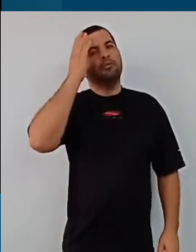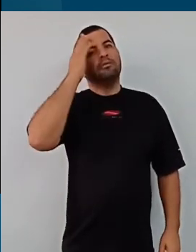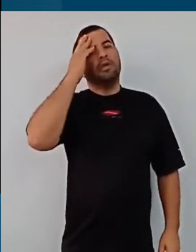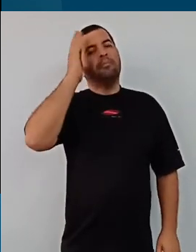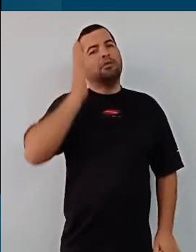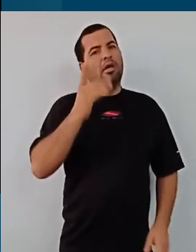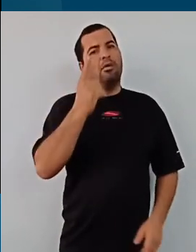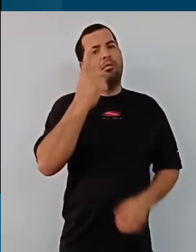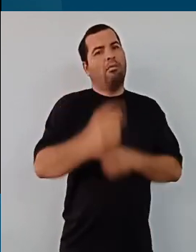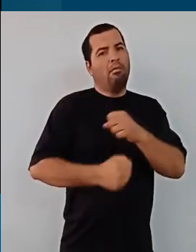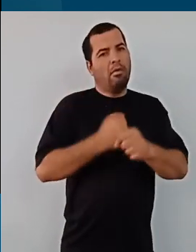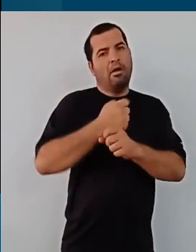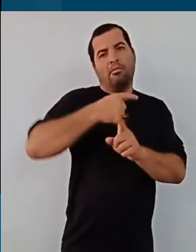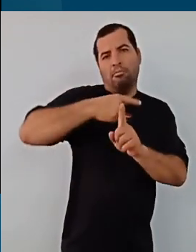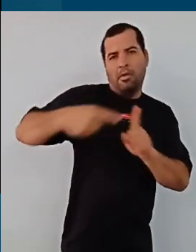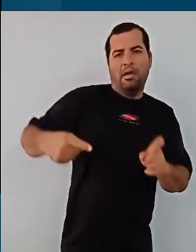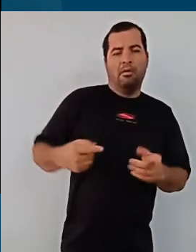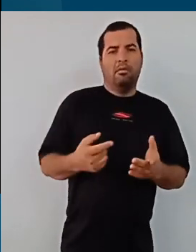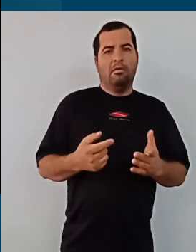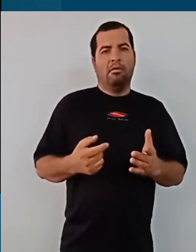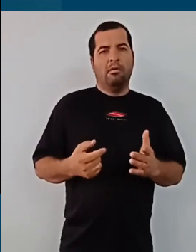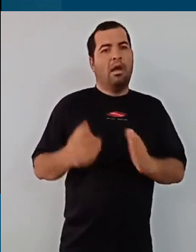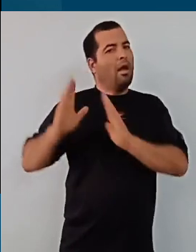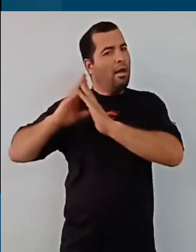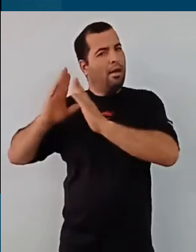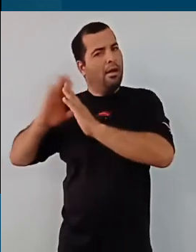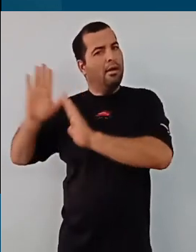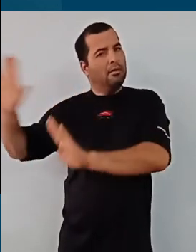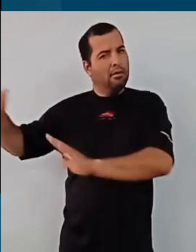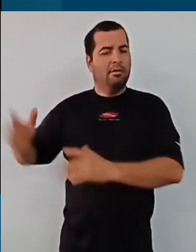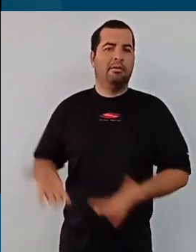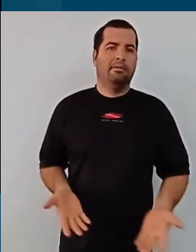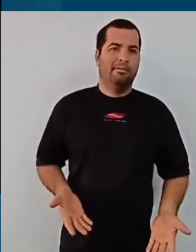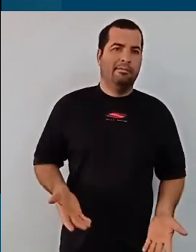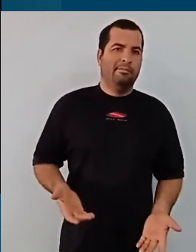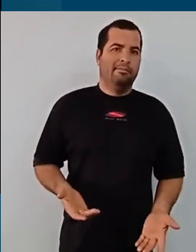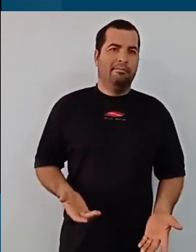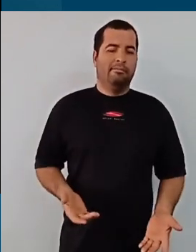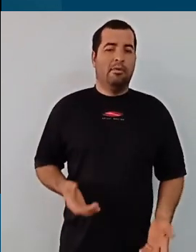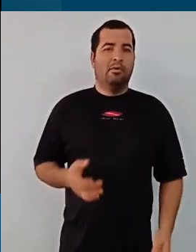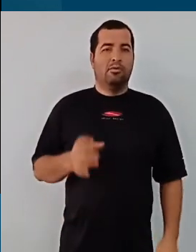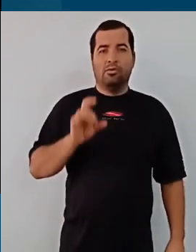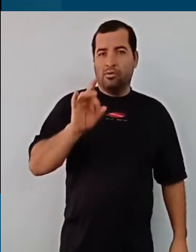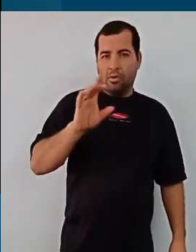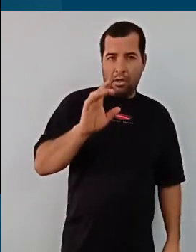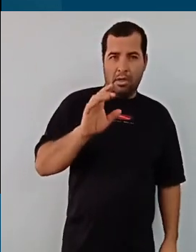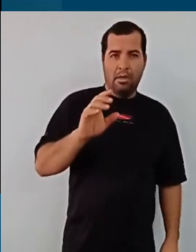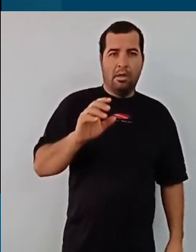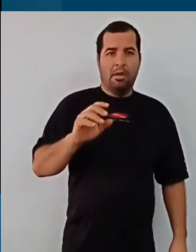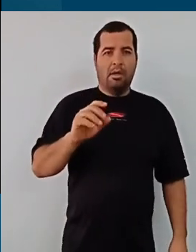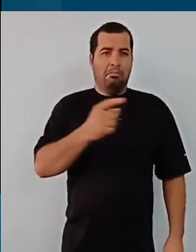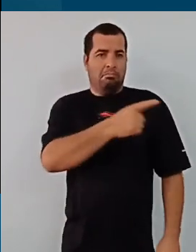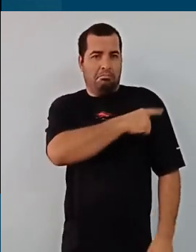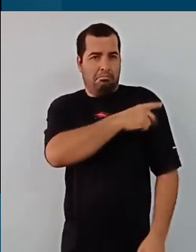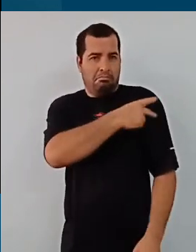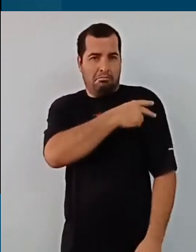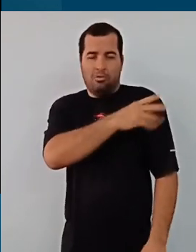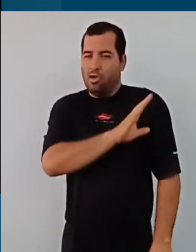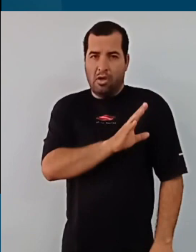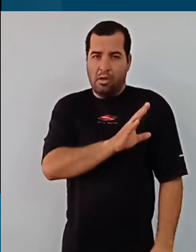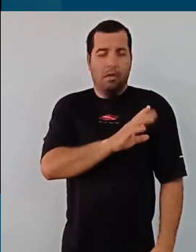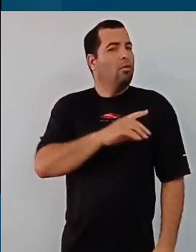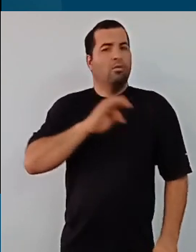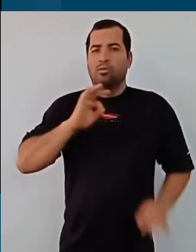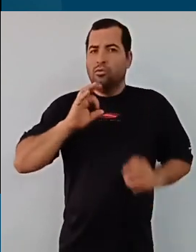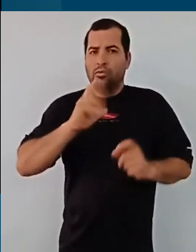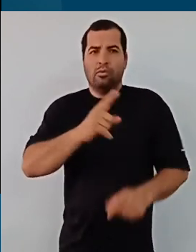ano e meio sem escola. Eles não são só esses do período da alfabetização. Não. Os alunos do 6º, do 7º, do